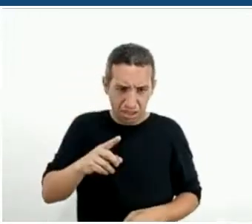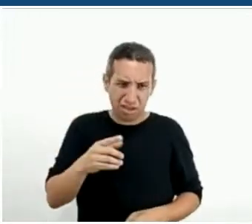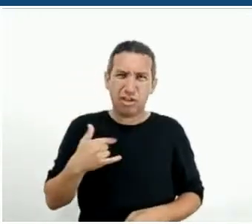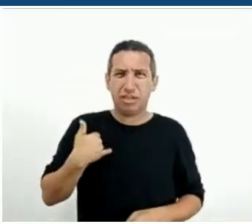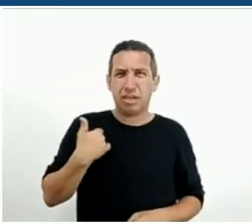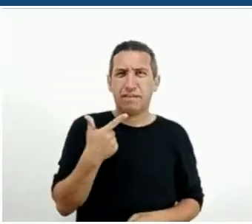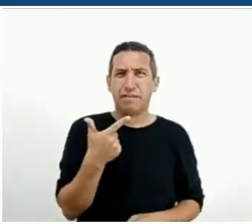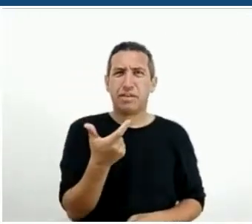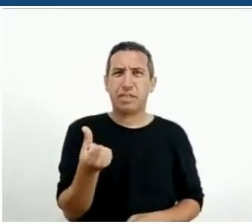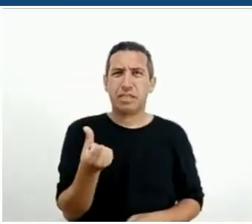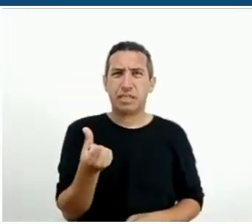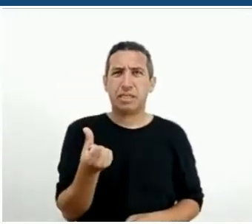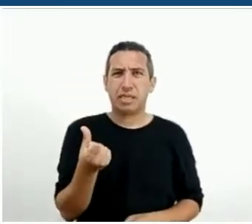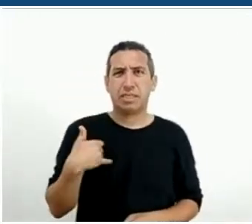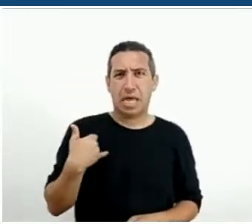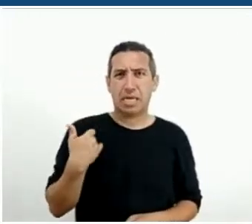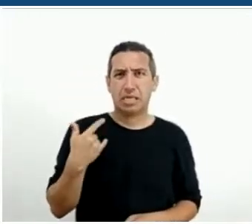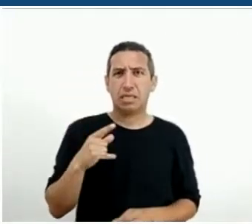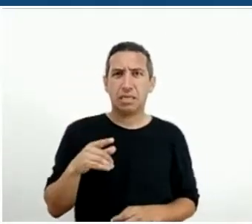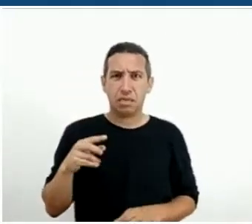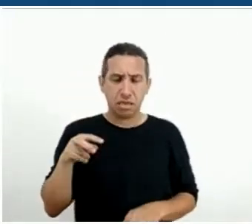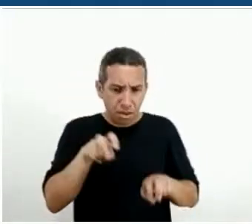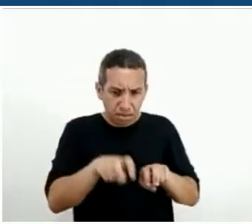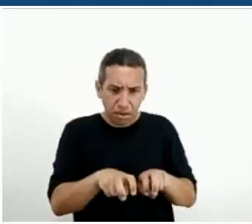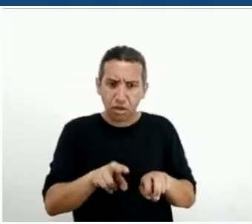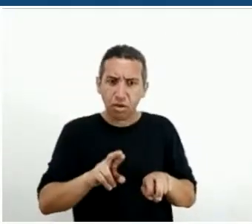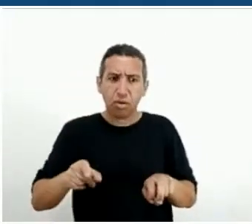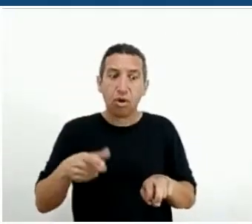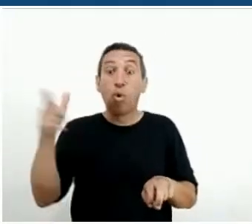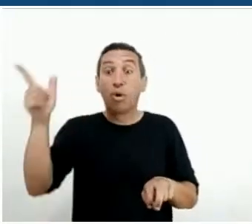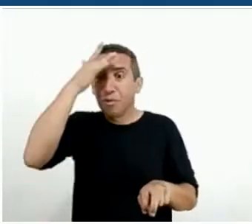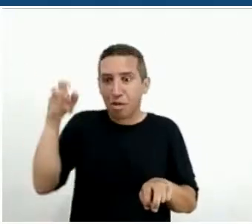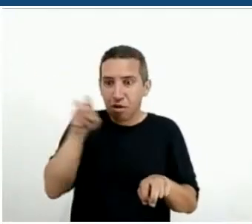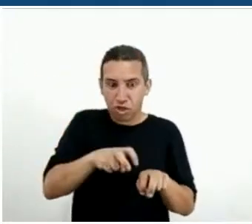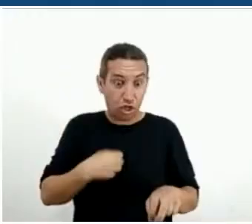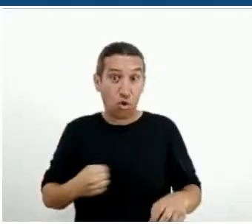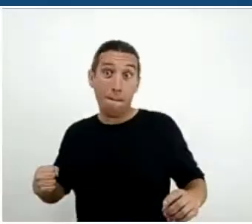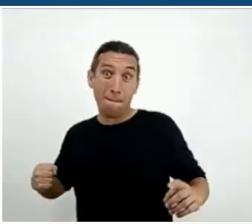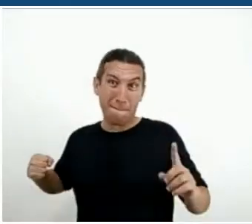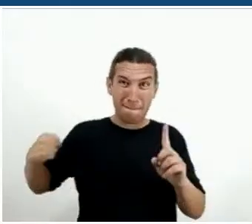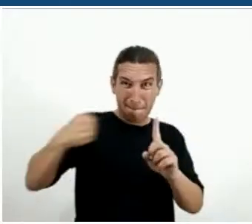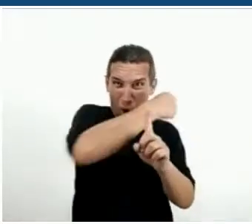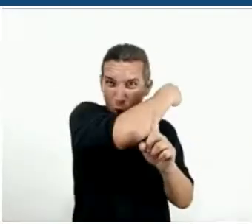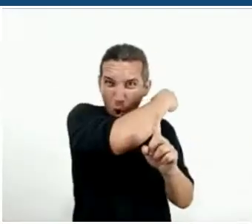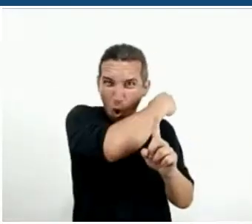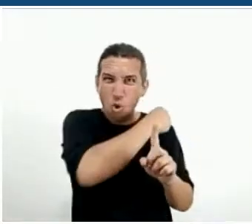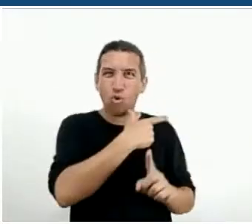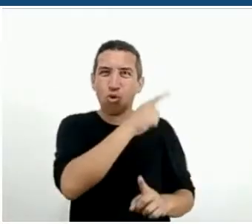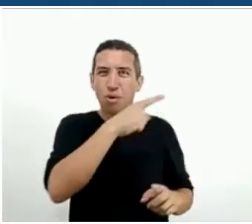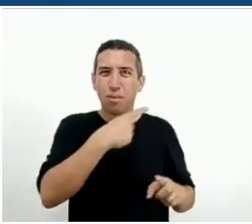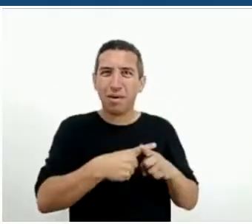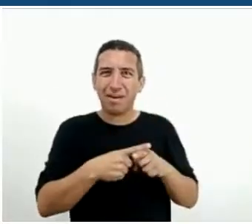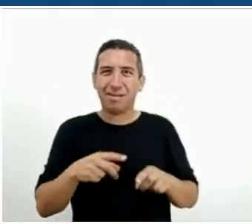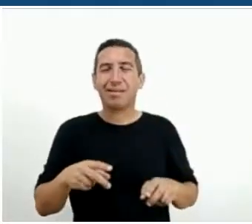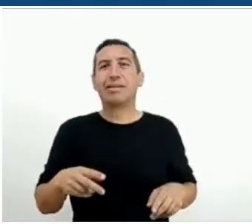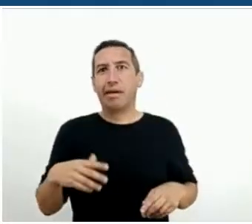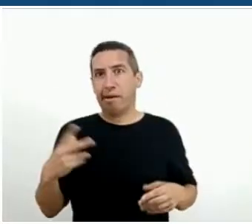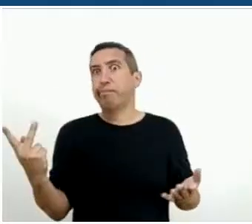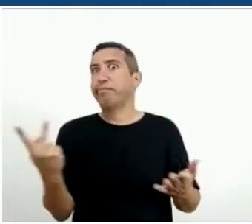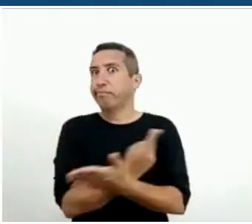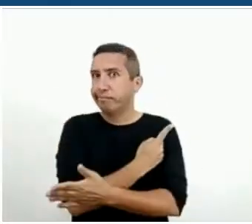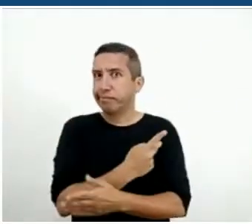para cima de uma delas e deu um murro no rosto. Aí deu uma confusão, veio segurança, etc. É